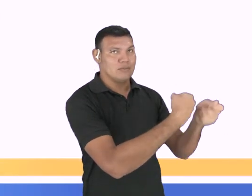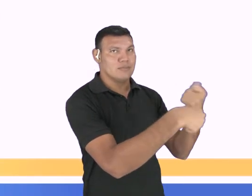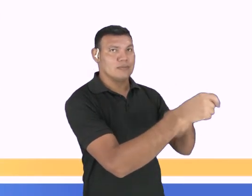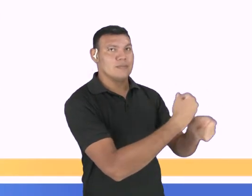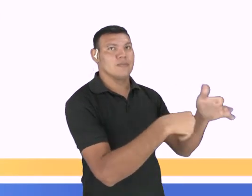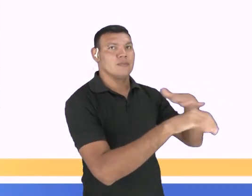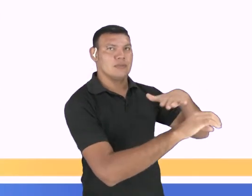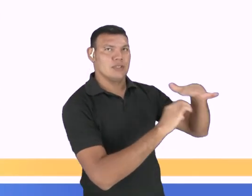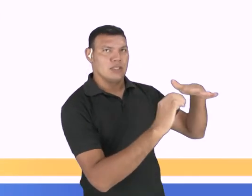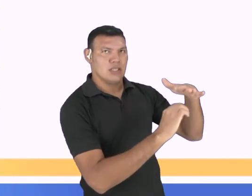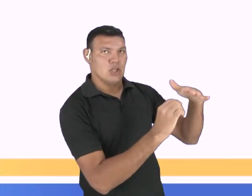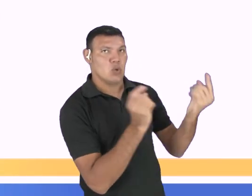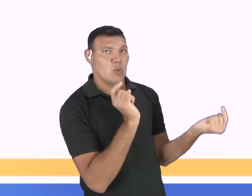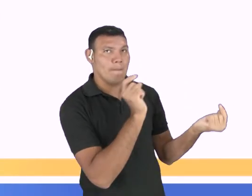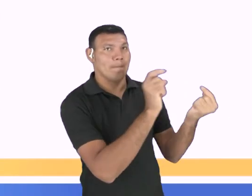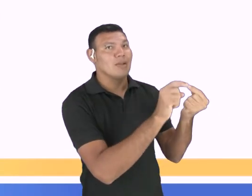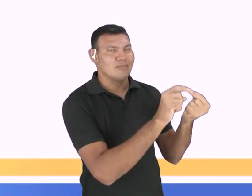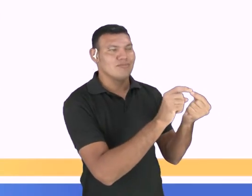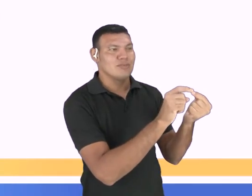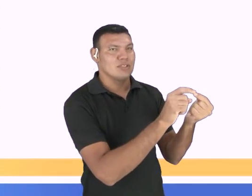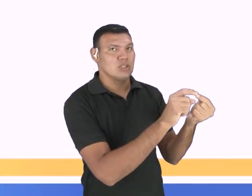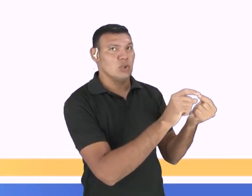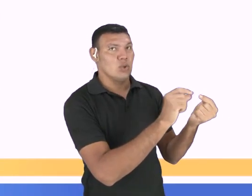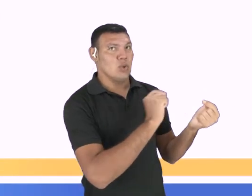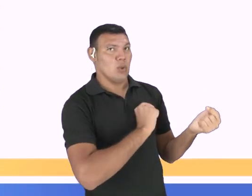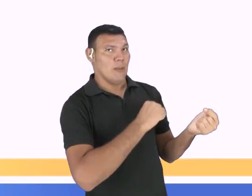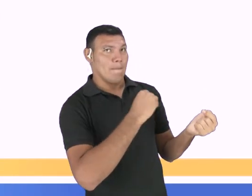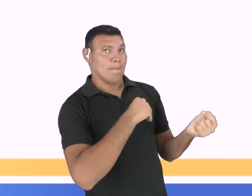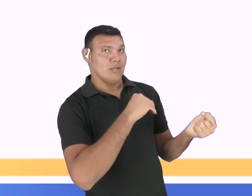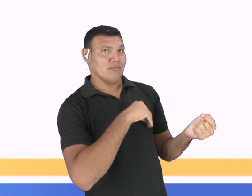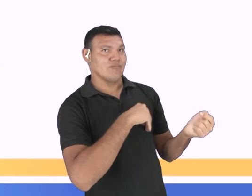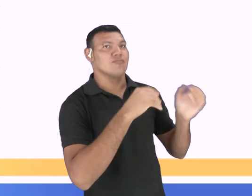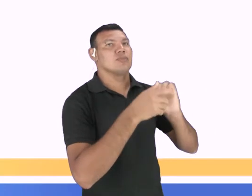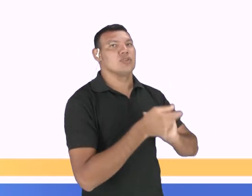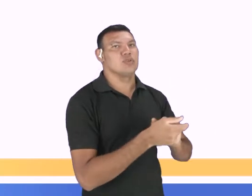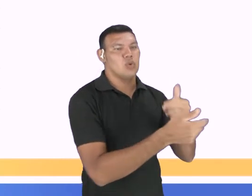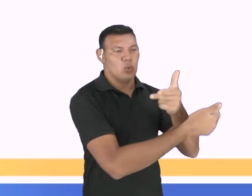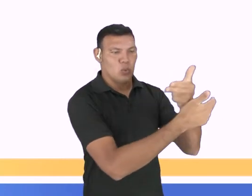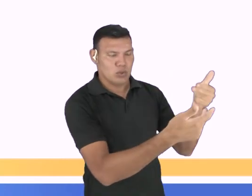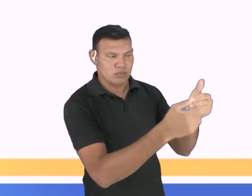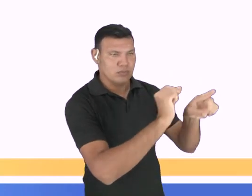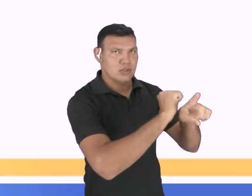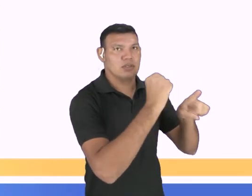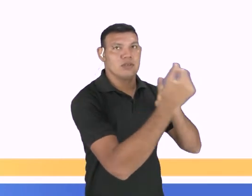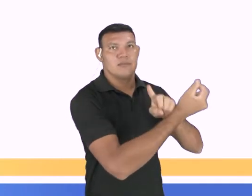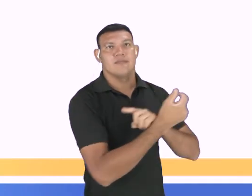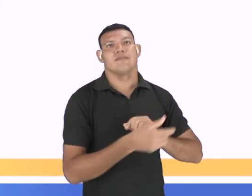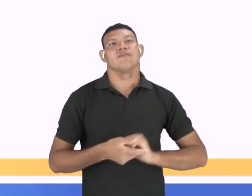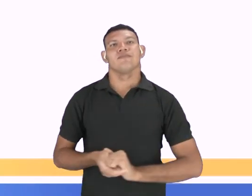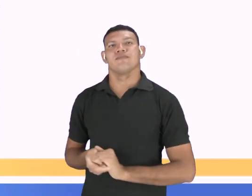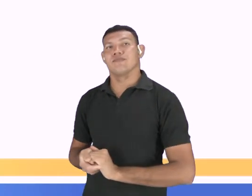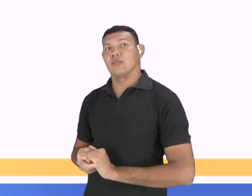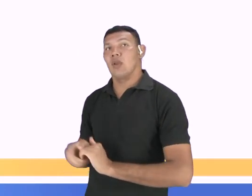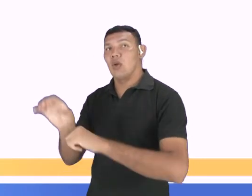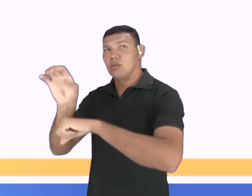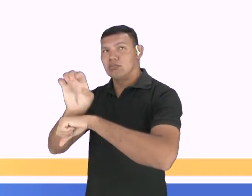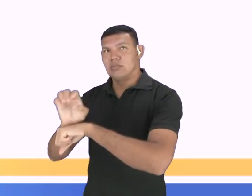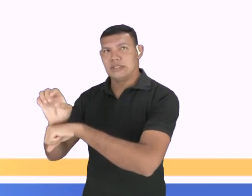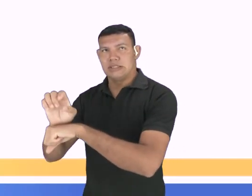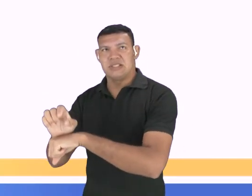sociedade. No capitalismo, o Estado não exerce atividade econômica que pode ser exercida pela iniciativa privada.